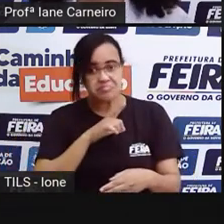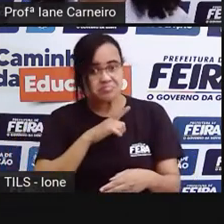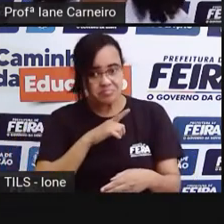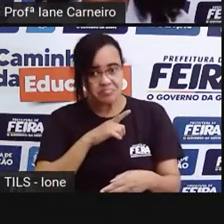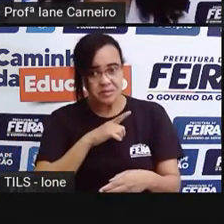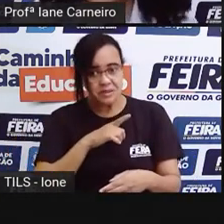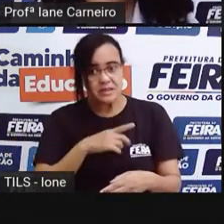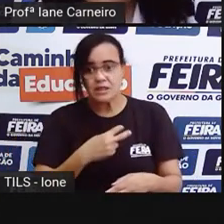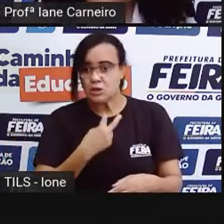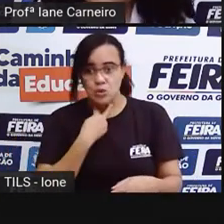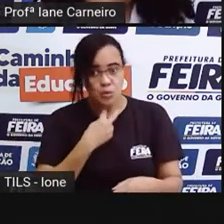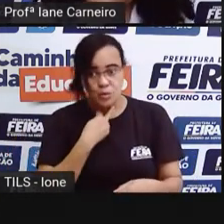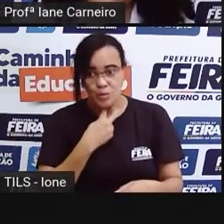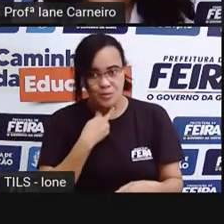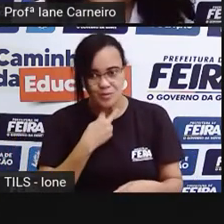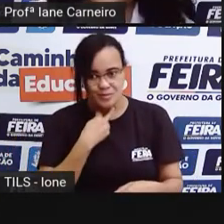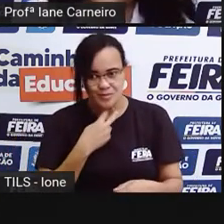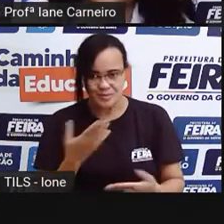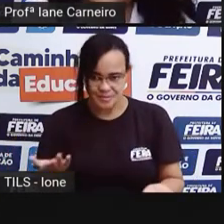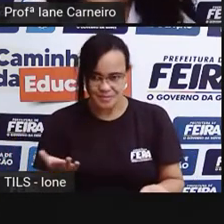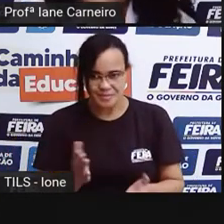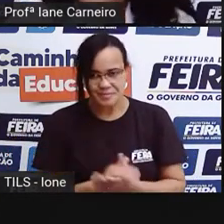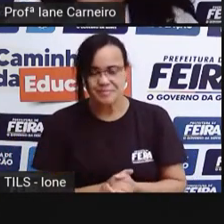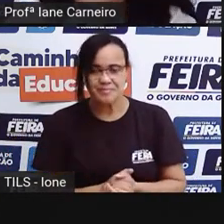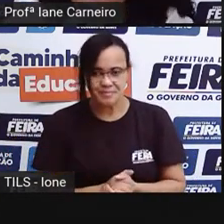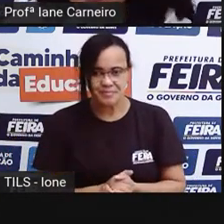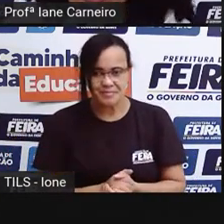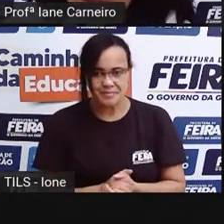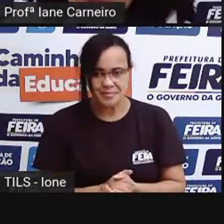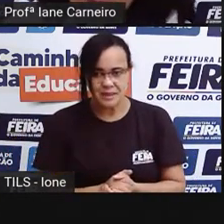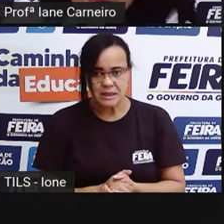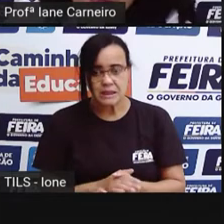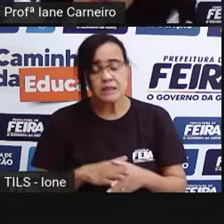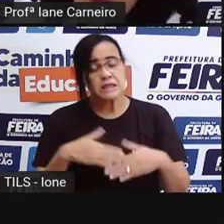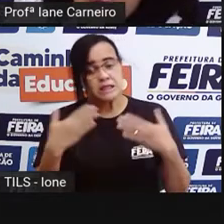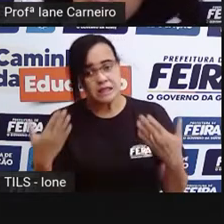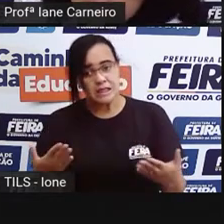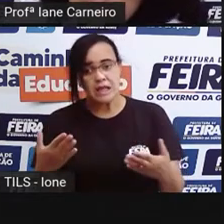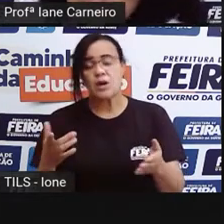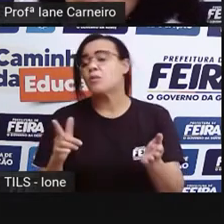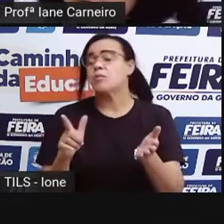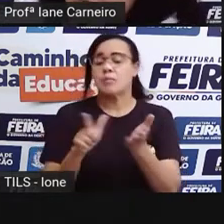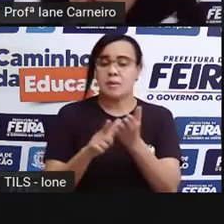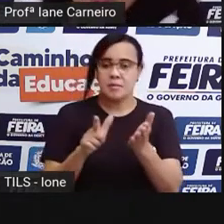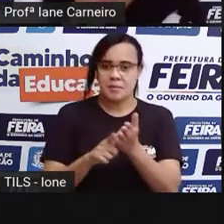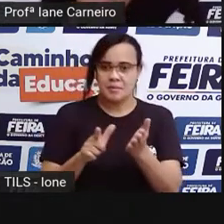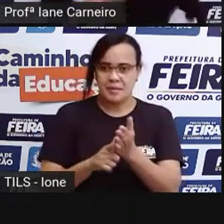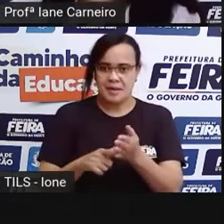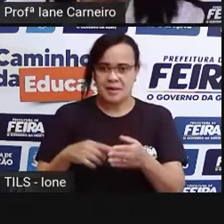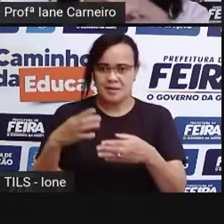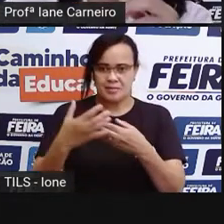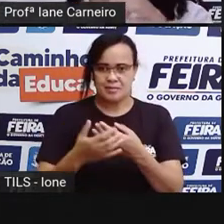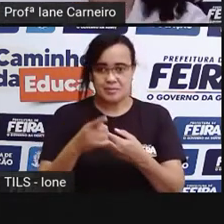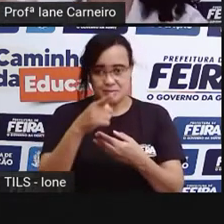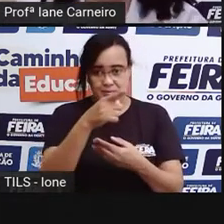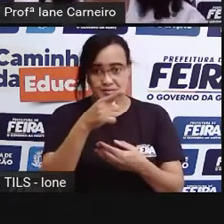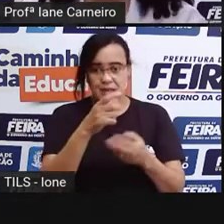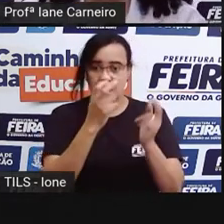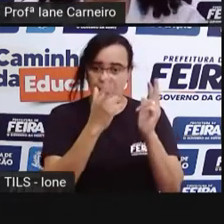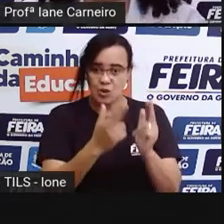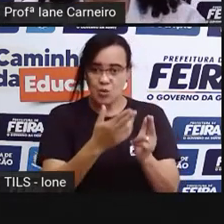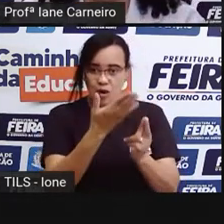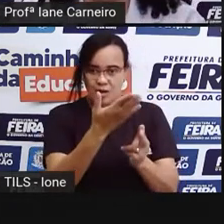não pode, né? Então, a Pró tá aqui na mesa dela com um papel toalha, ó. Esse papel toalha aqui. Então,